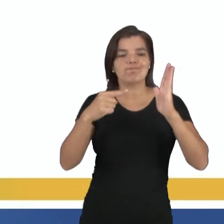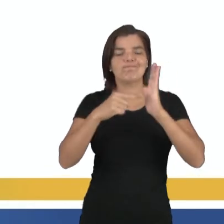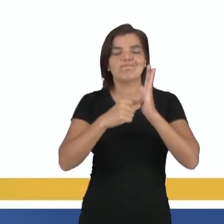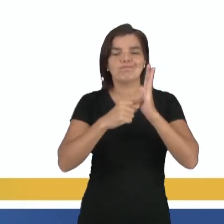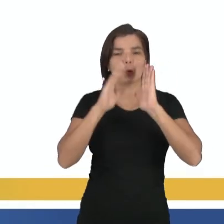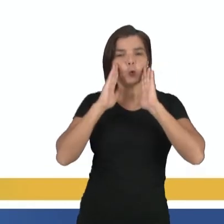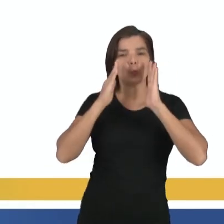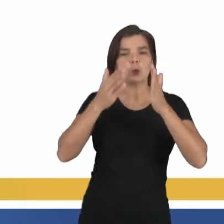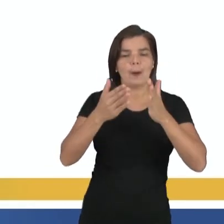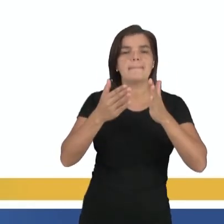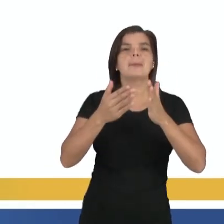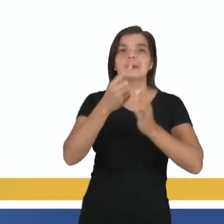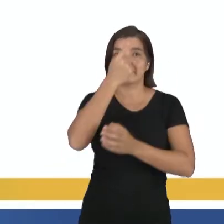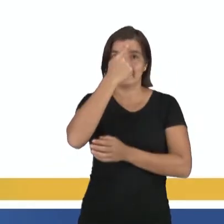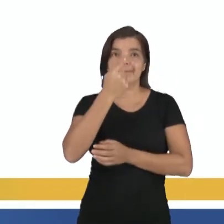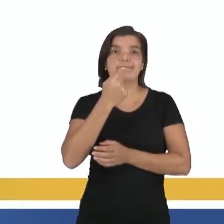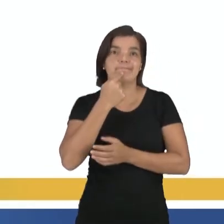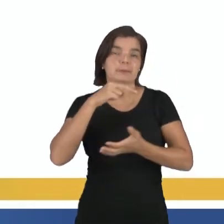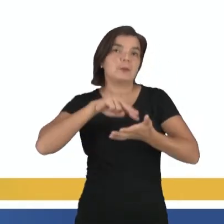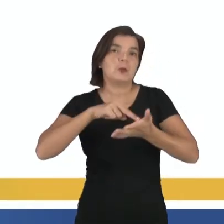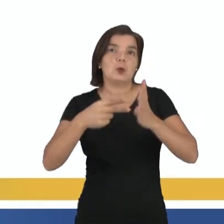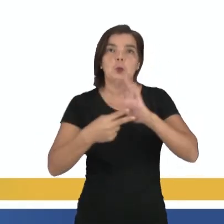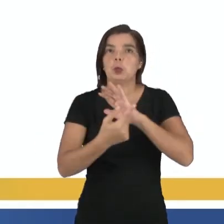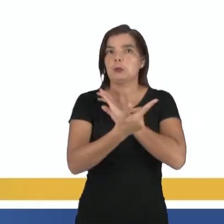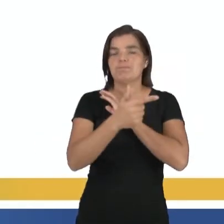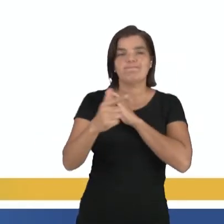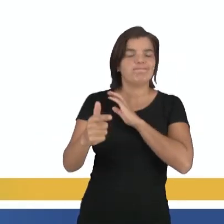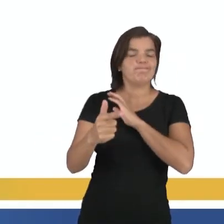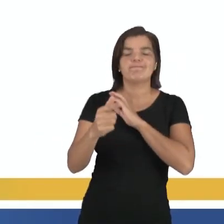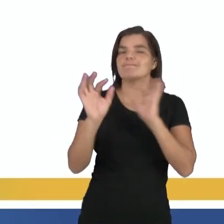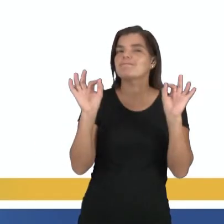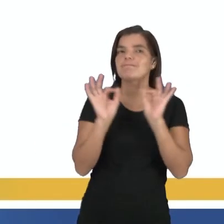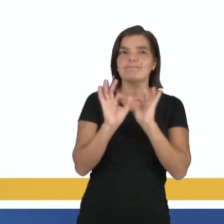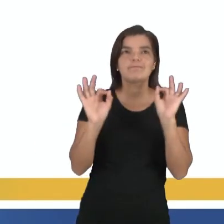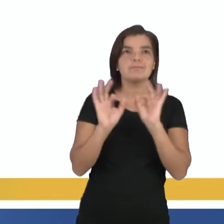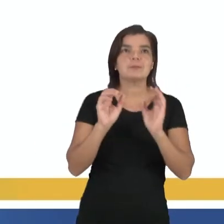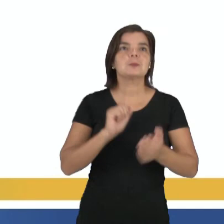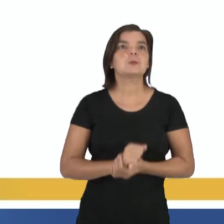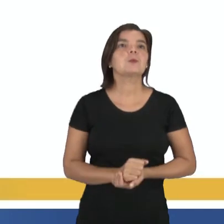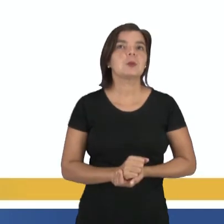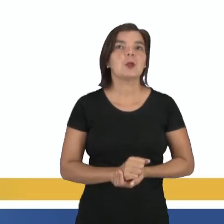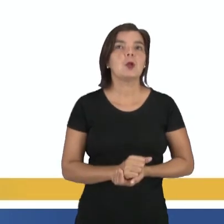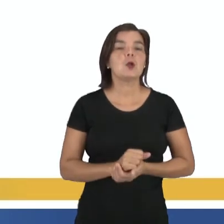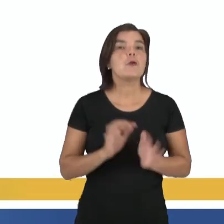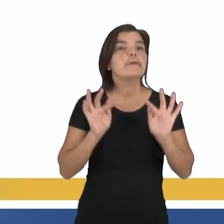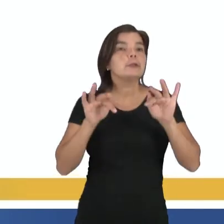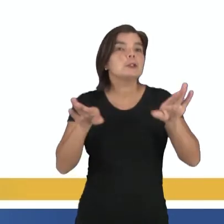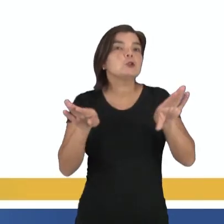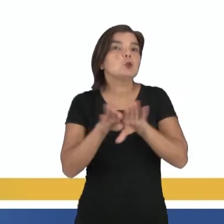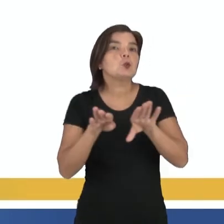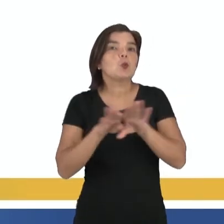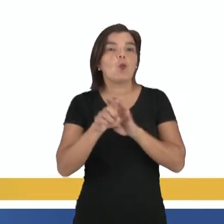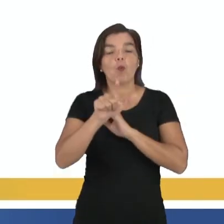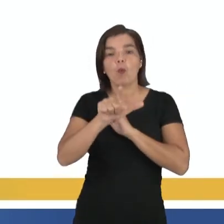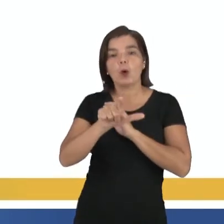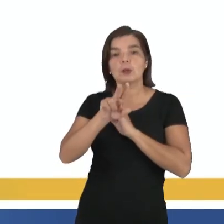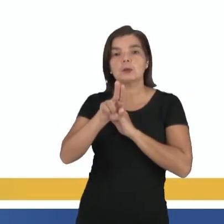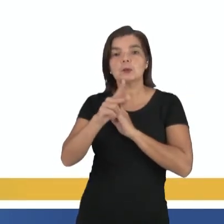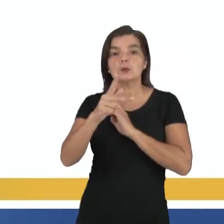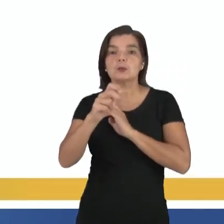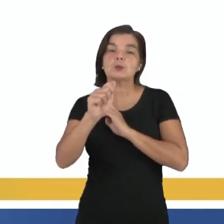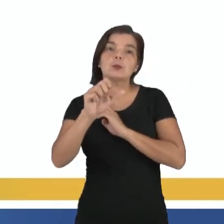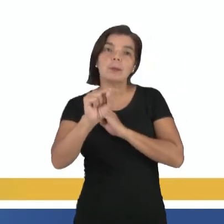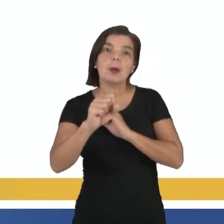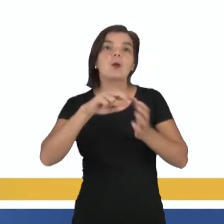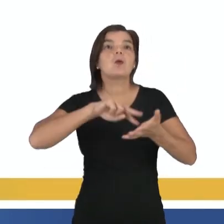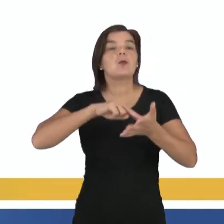qual será focado para gerar uma imagem. Então nesse caso aí não teremos imagem formada. E a gente fecha com essa aqui, que é